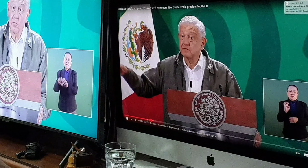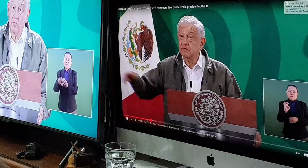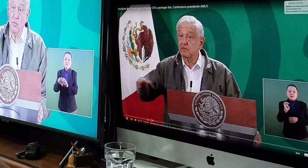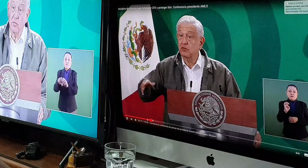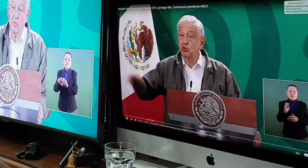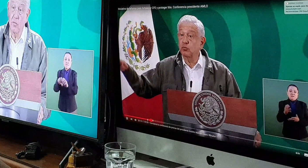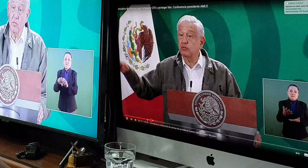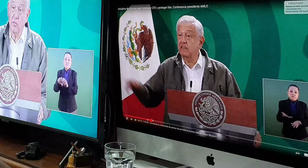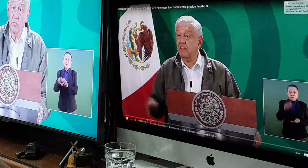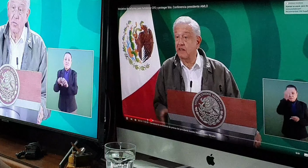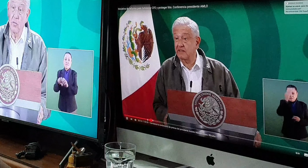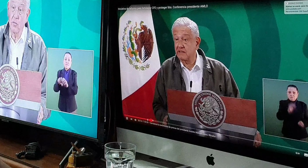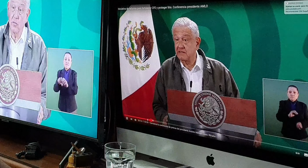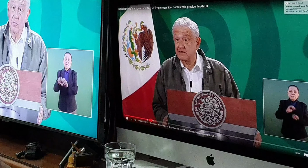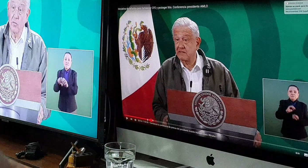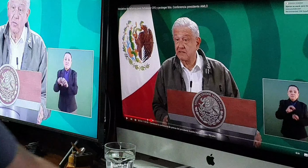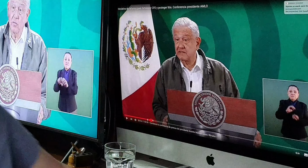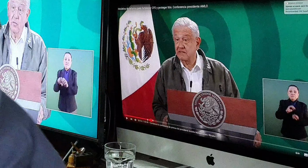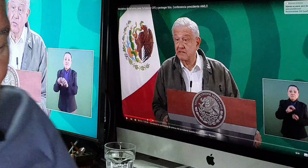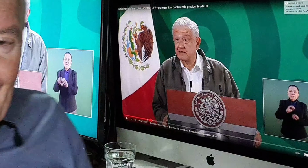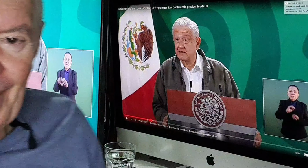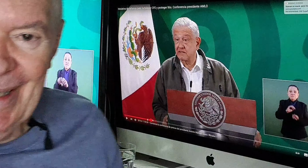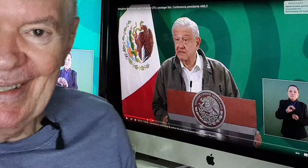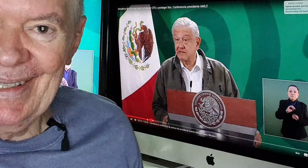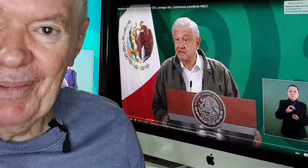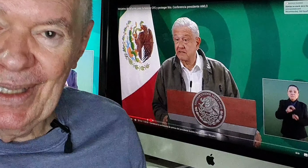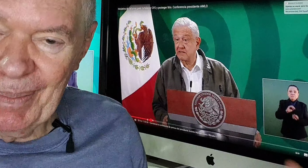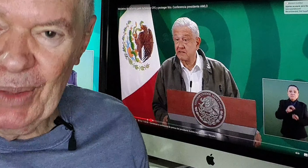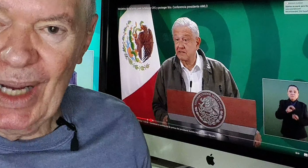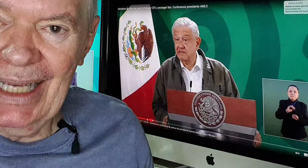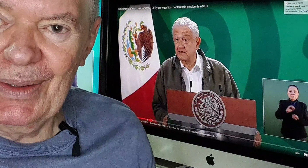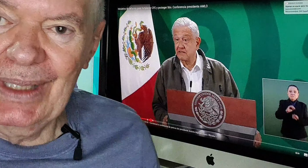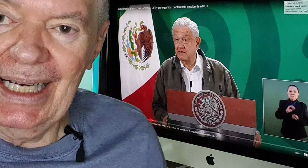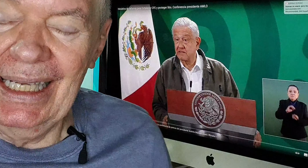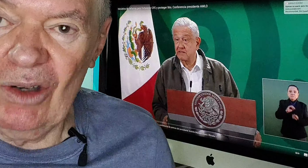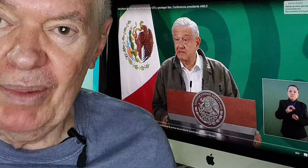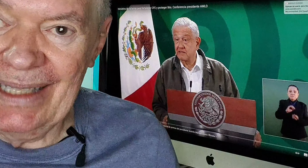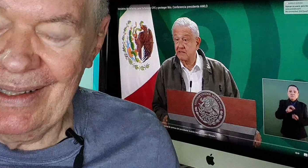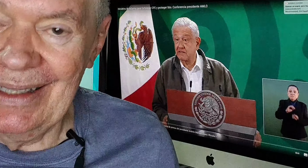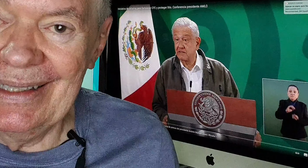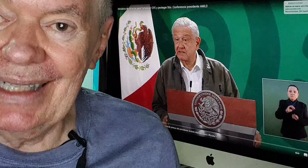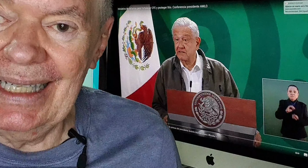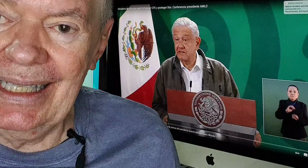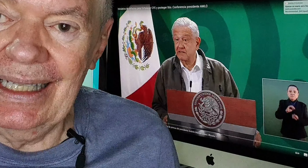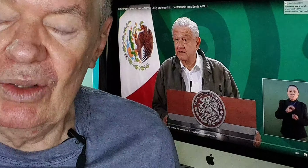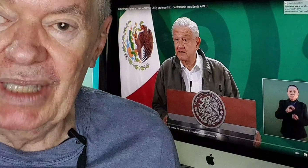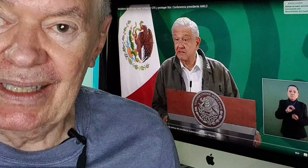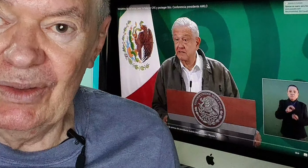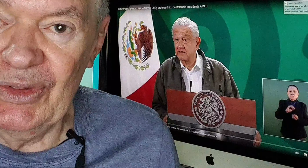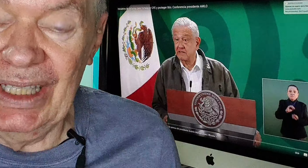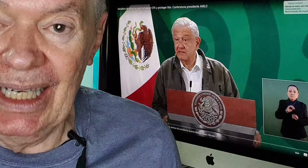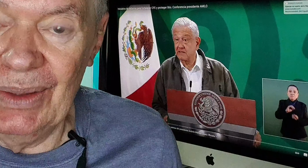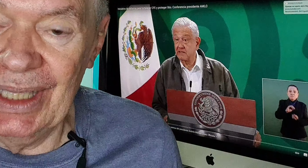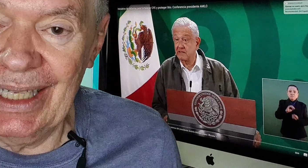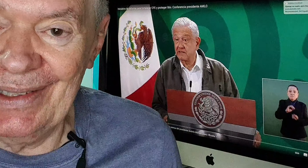estaban subutilizadas. Então, ele dizia, por exemplo, que no caso da Eletrobras dele de lá, que é a